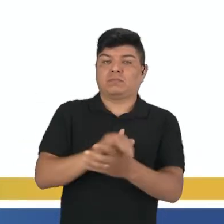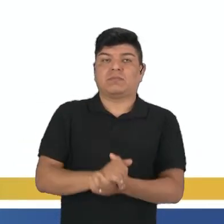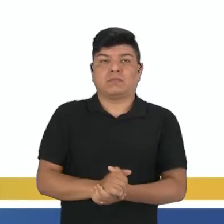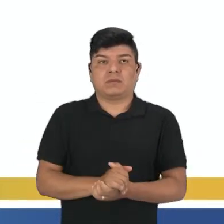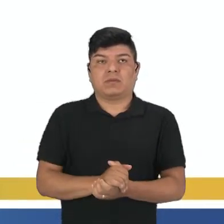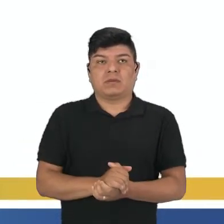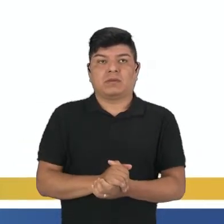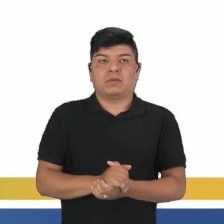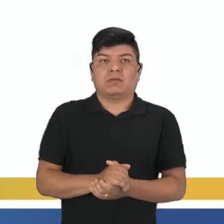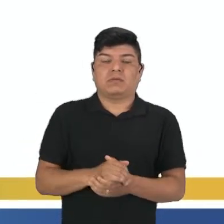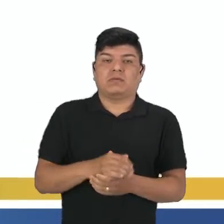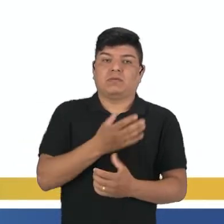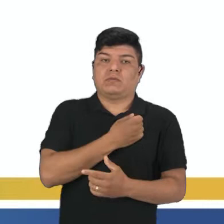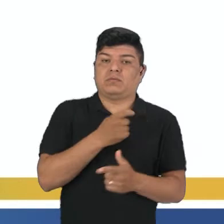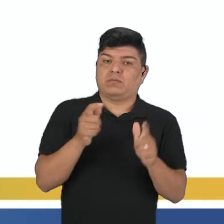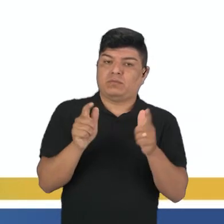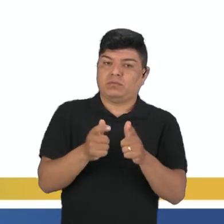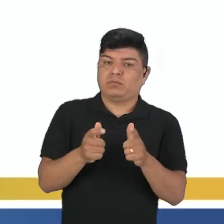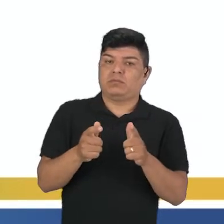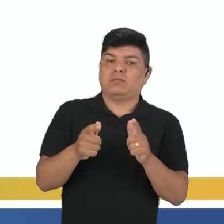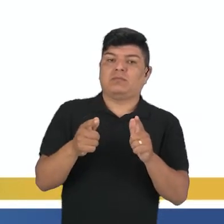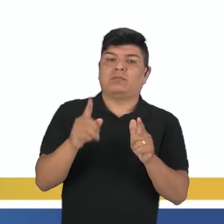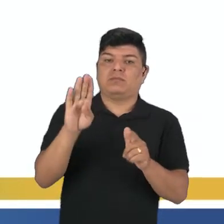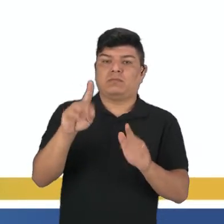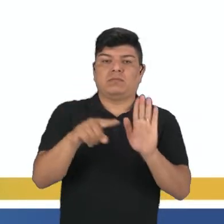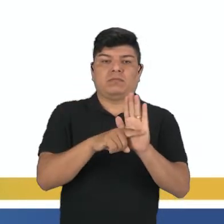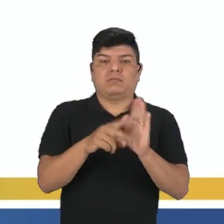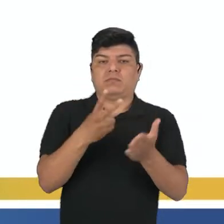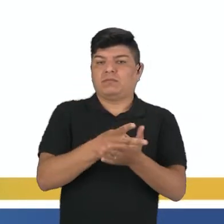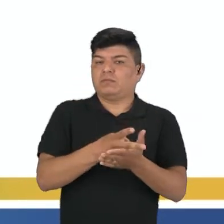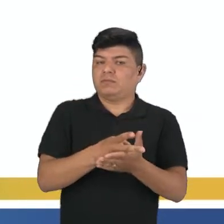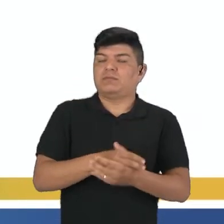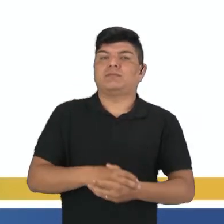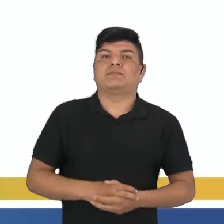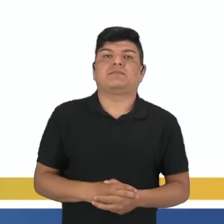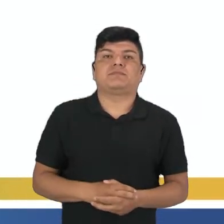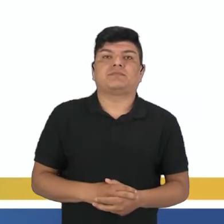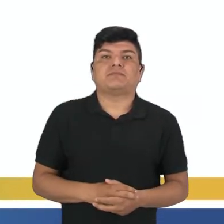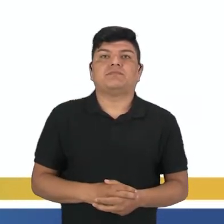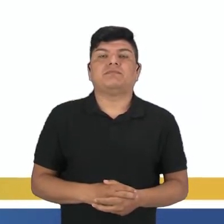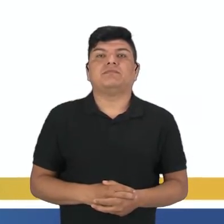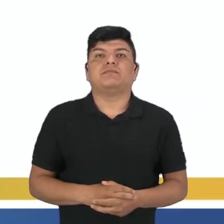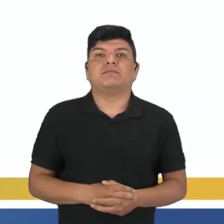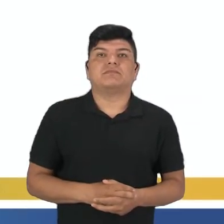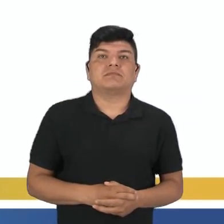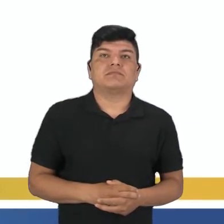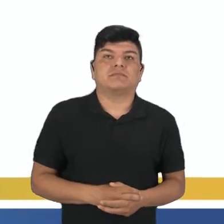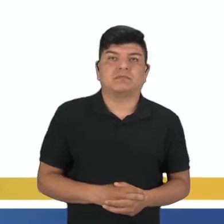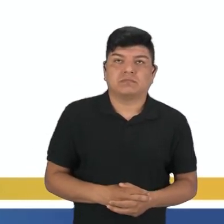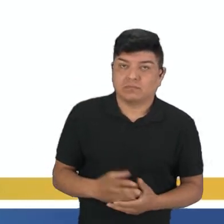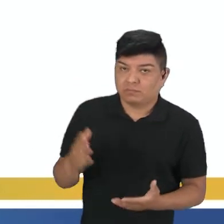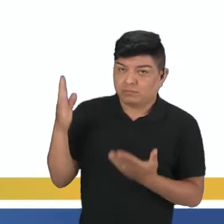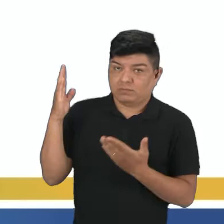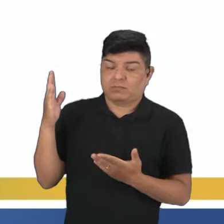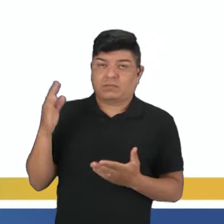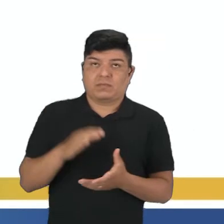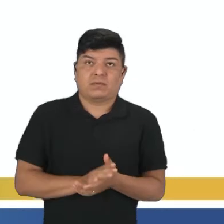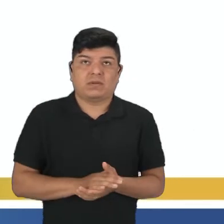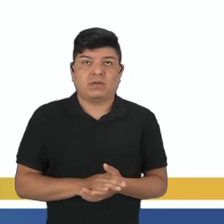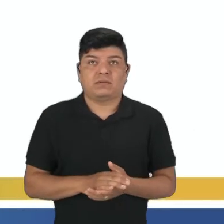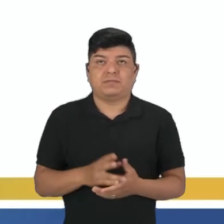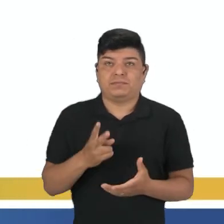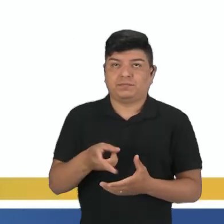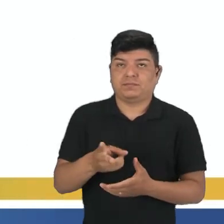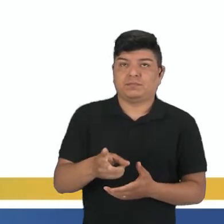vocês. Quando for números pequenos, o B vai ser negativo e assim por diante. Então, por exemplo,